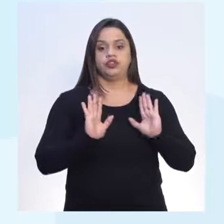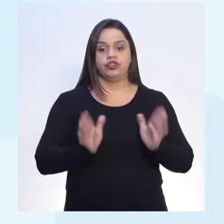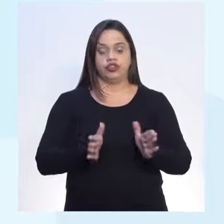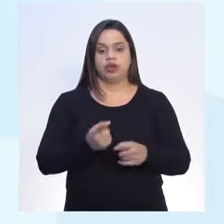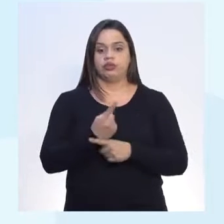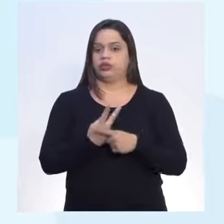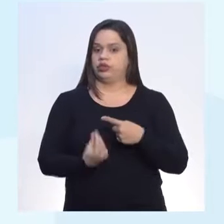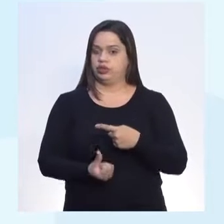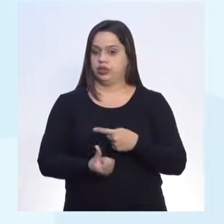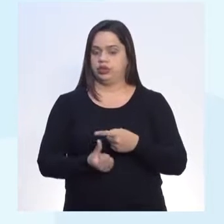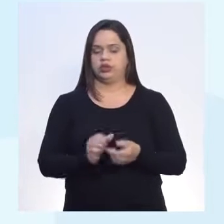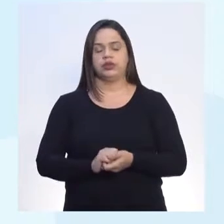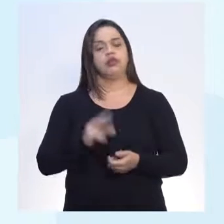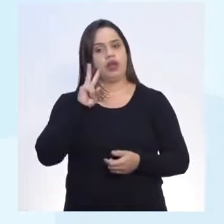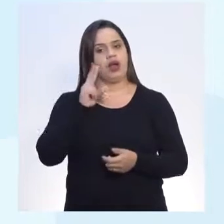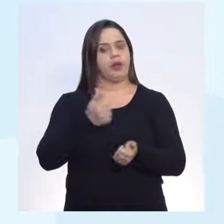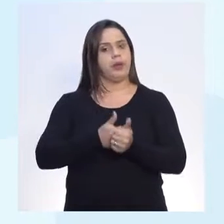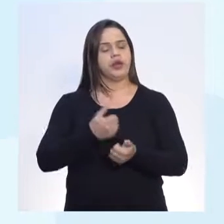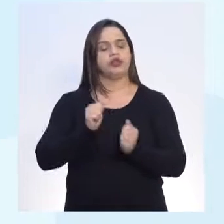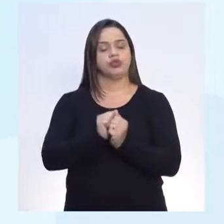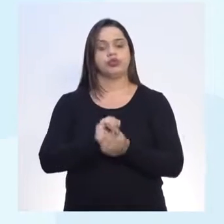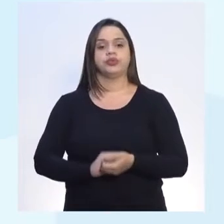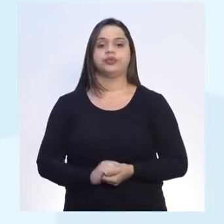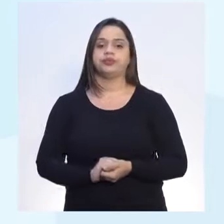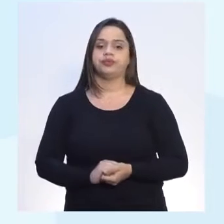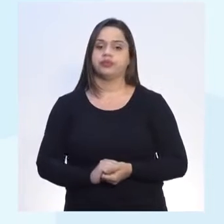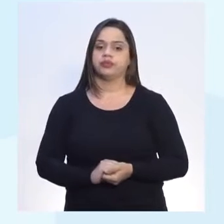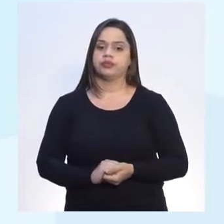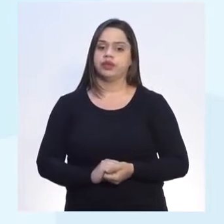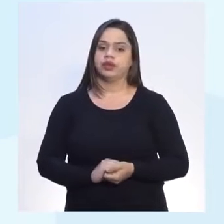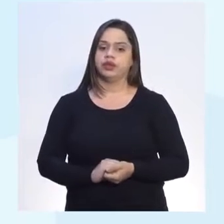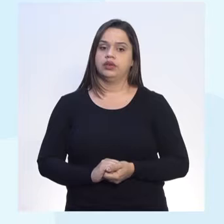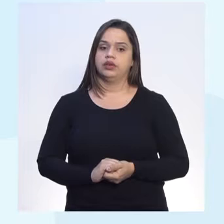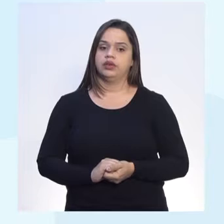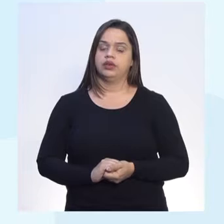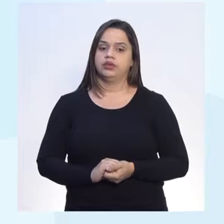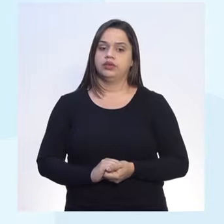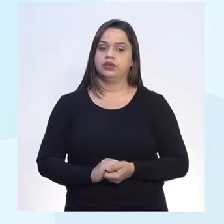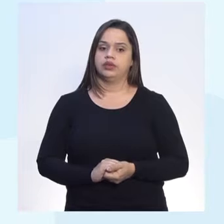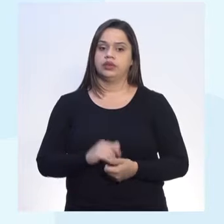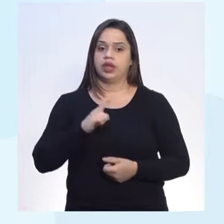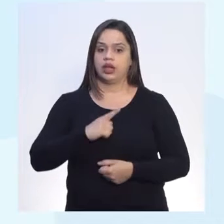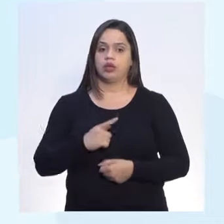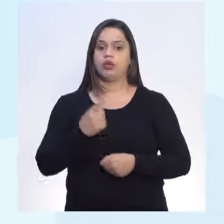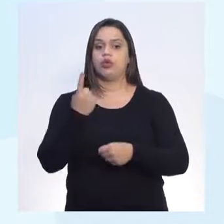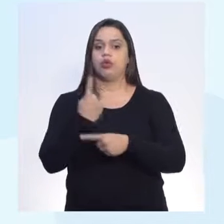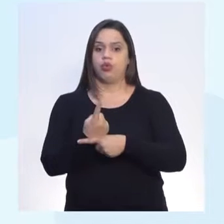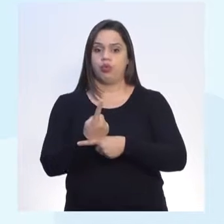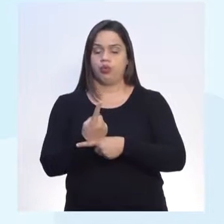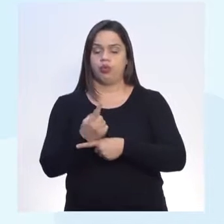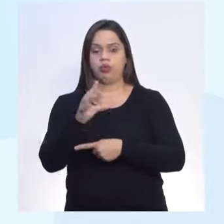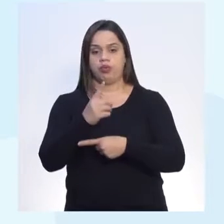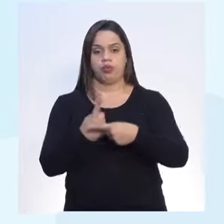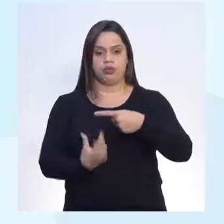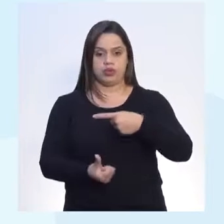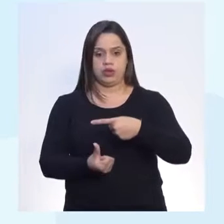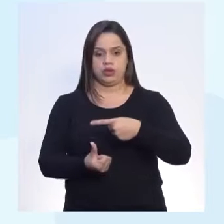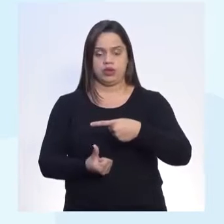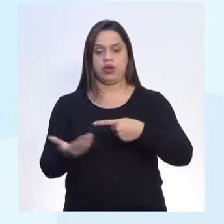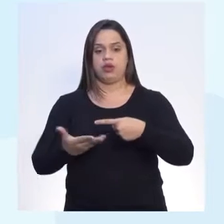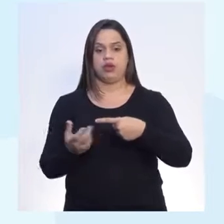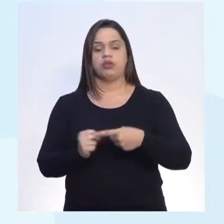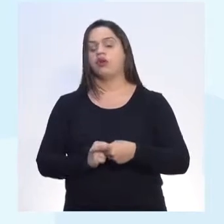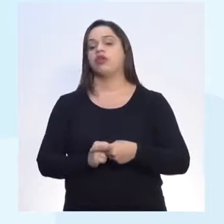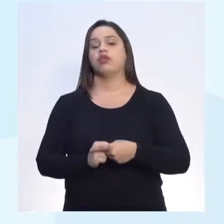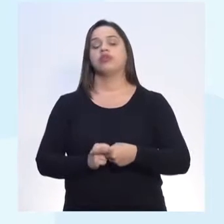Ó, acompanha comigo. Então, eu tenho uma parte aqui, né, de 1/6. Eu tenho 2 partes